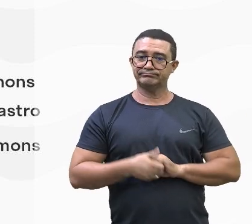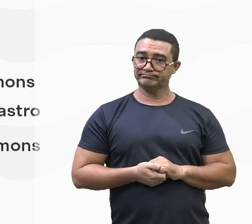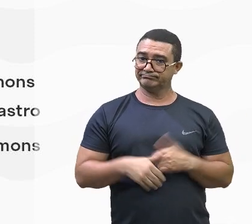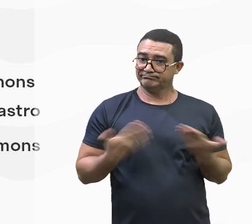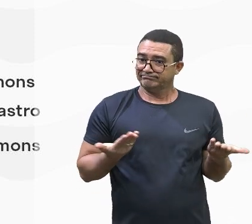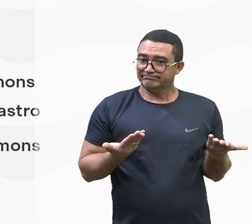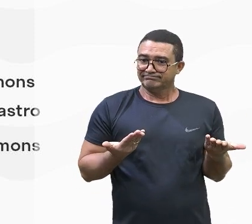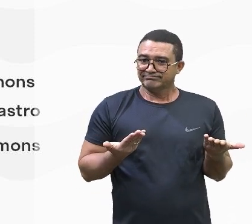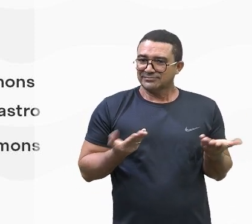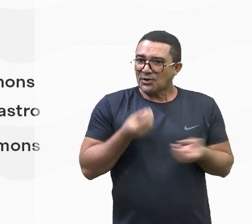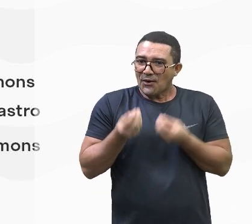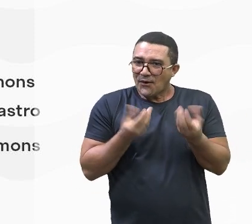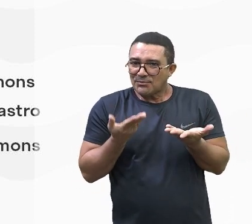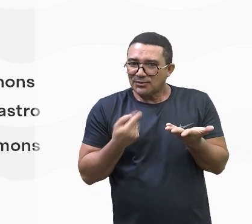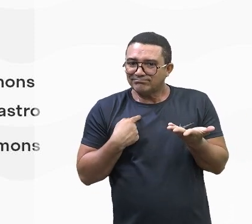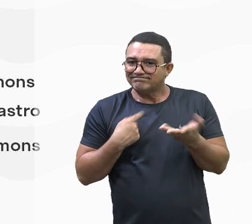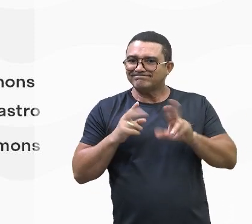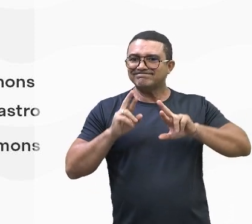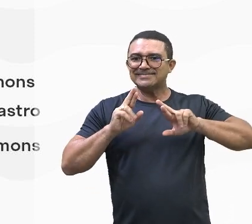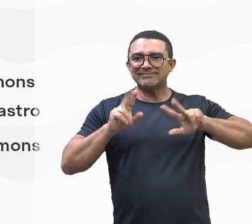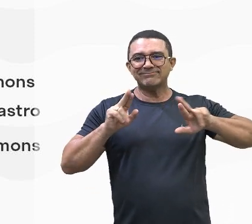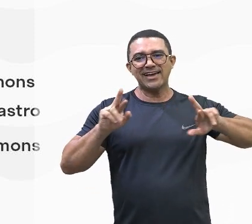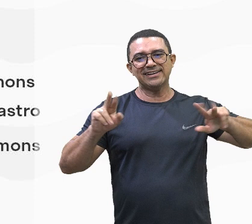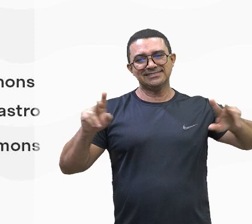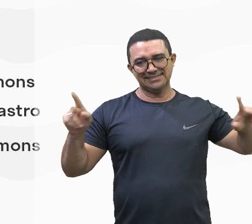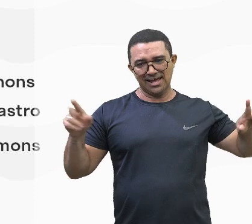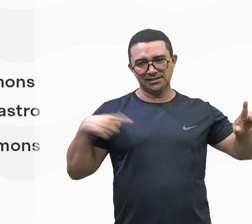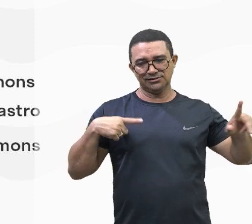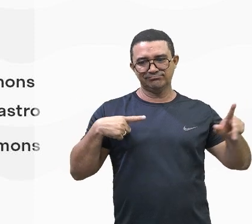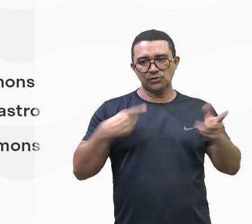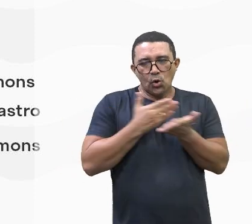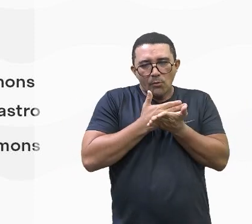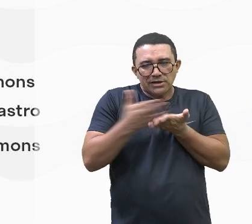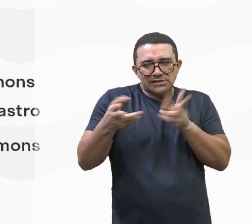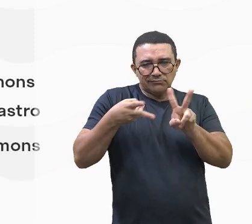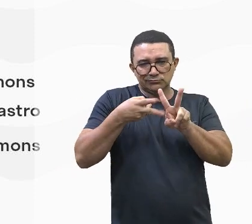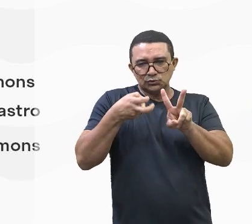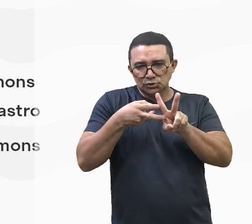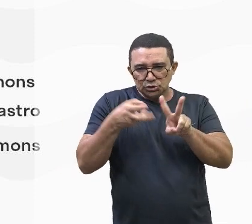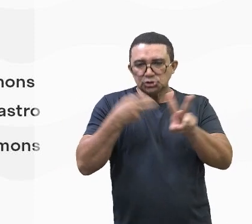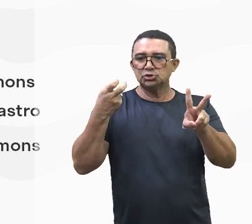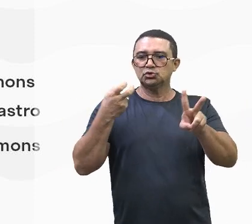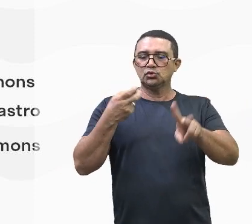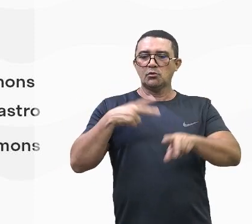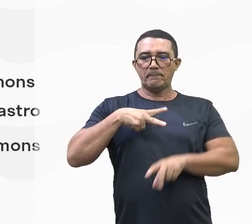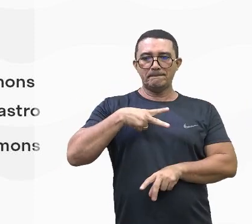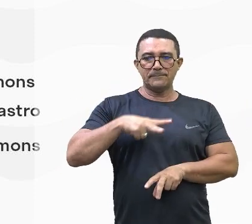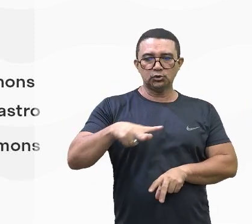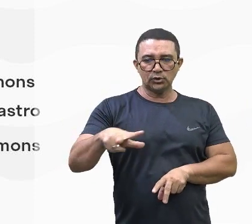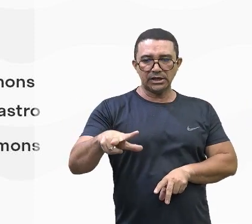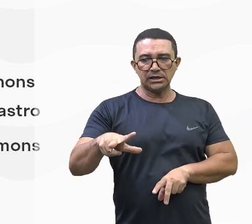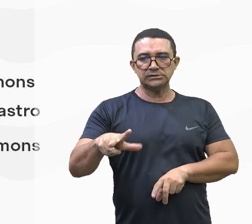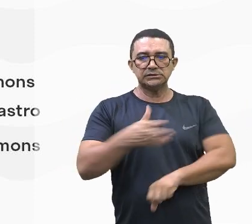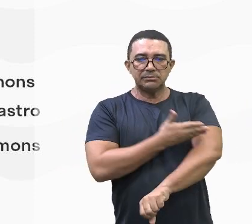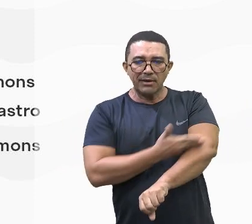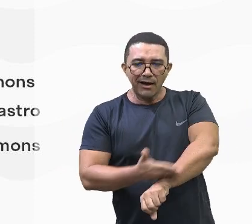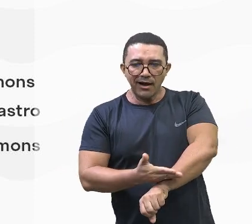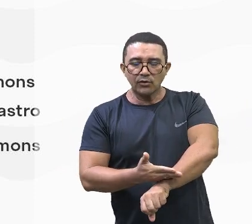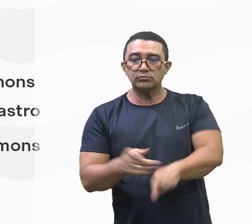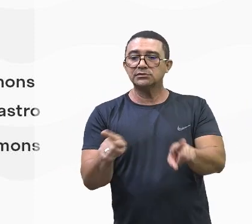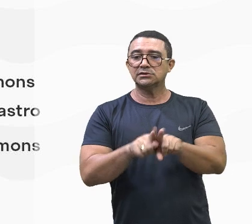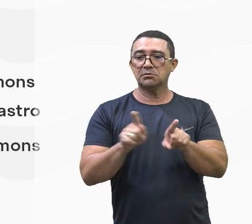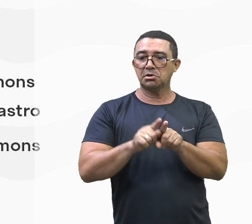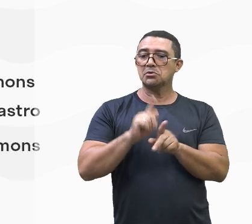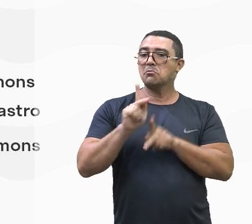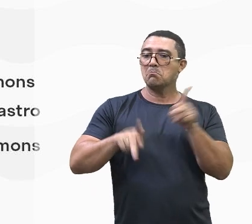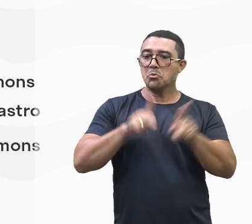uma palavra: diversidade. A partir dos povos originários, dos brancos, sobretudo os portugueses, e dos